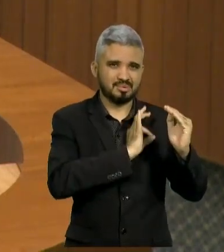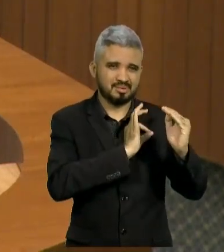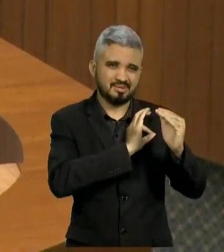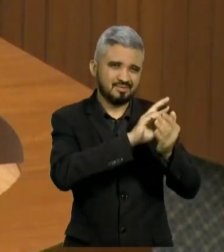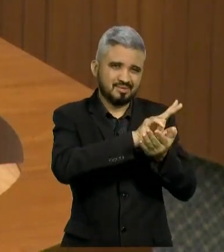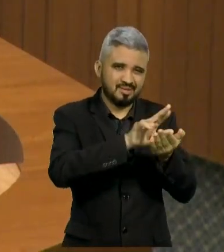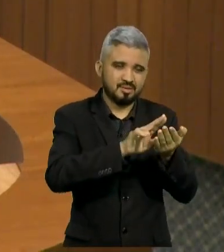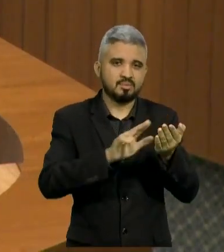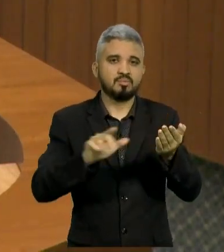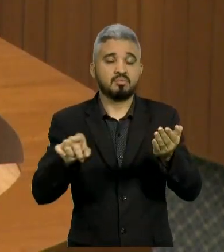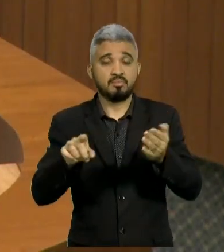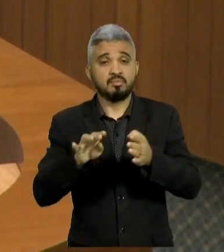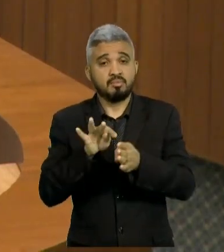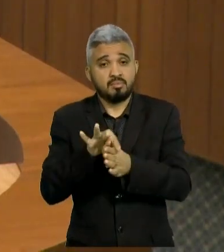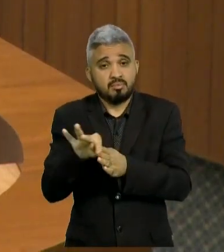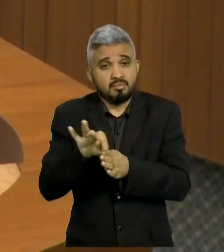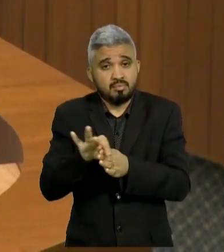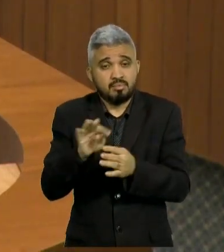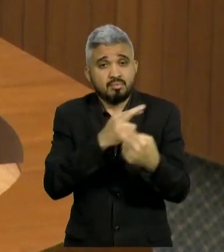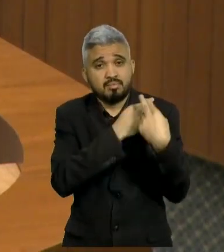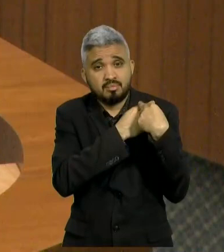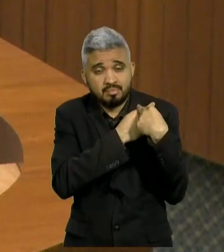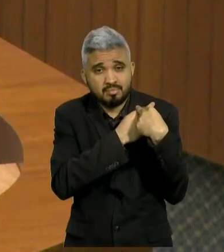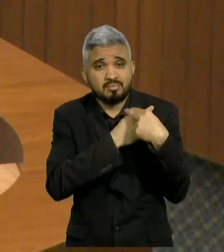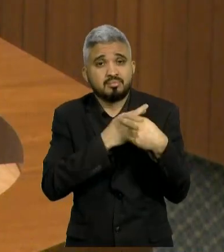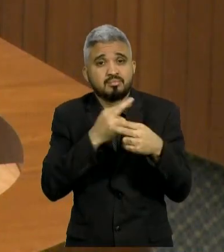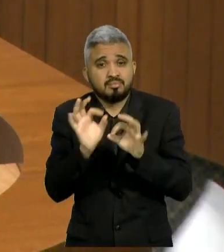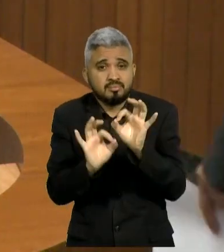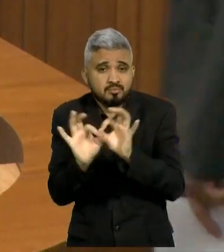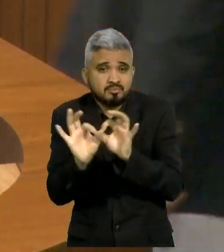especificamente sobre a atuação destes profissionais